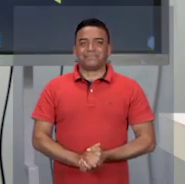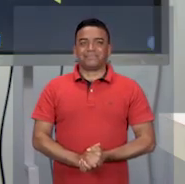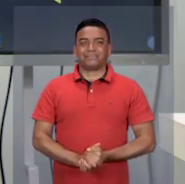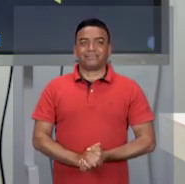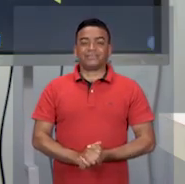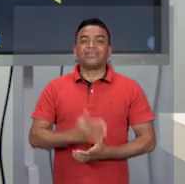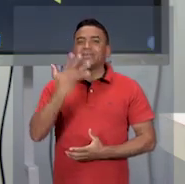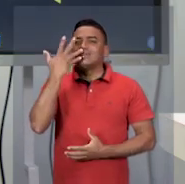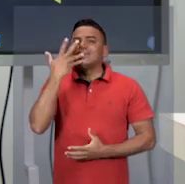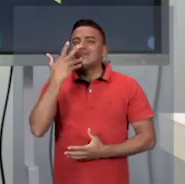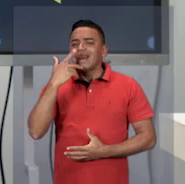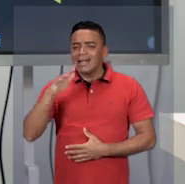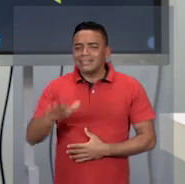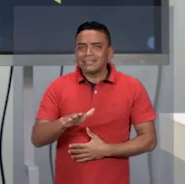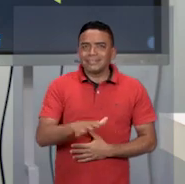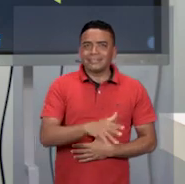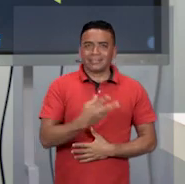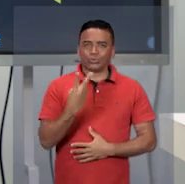Crianças ali.